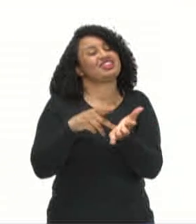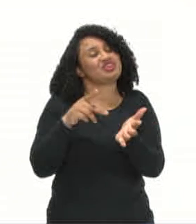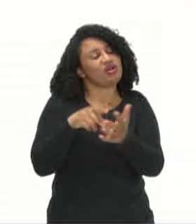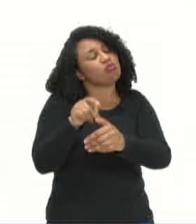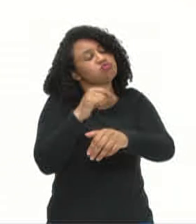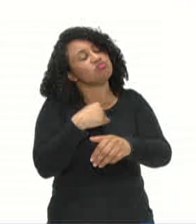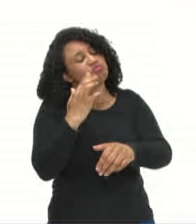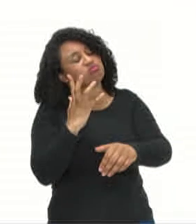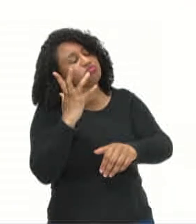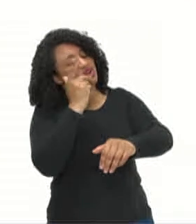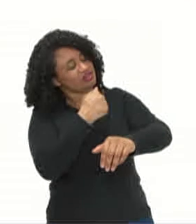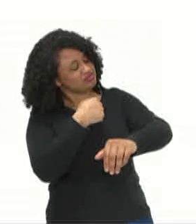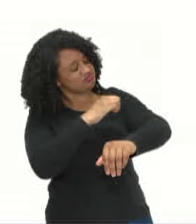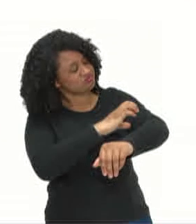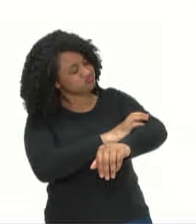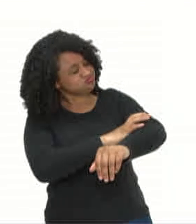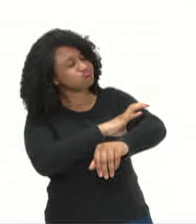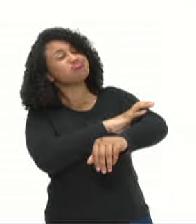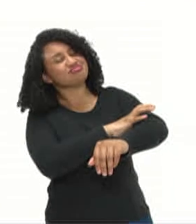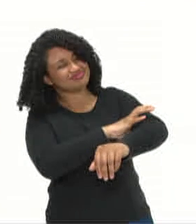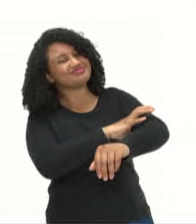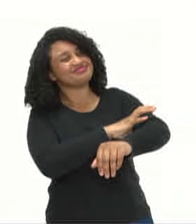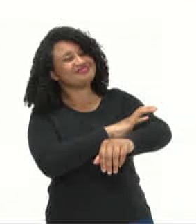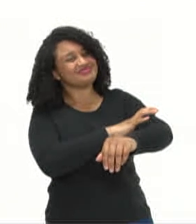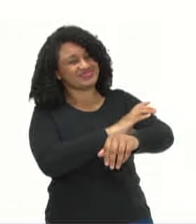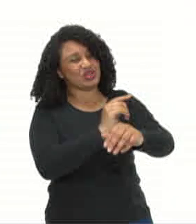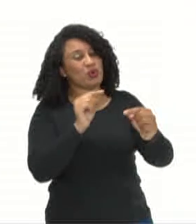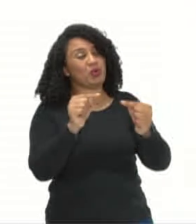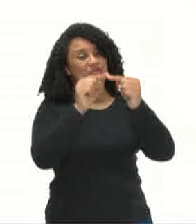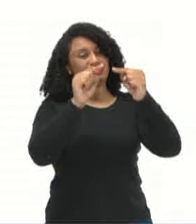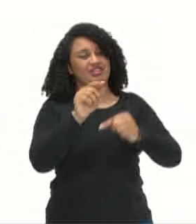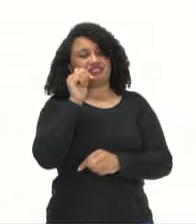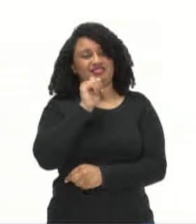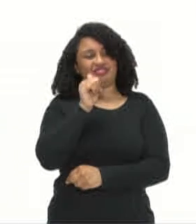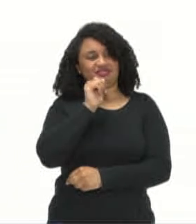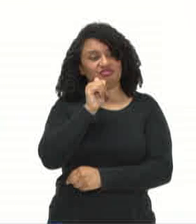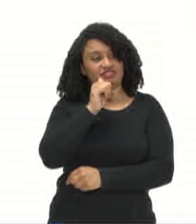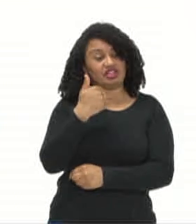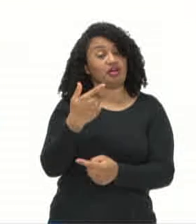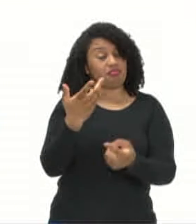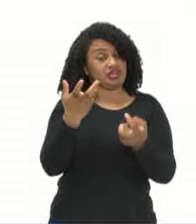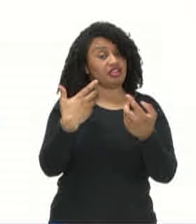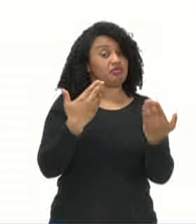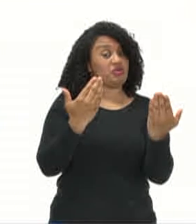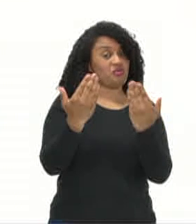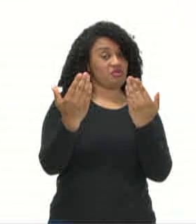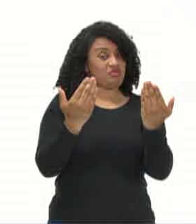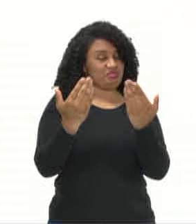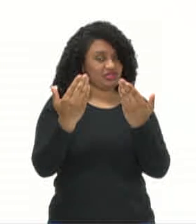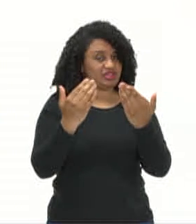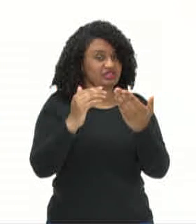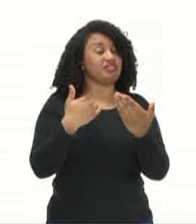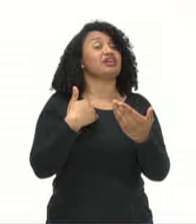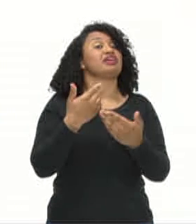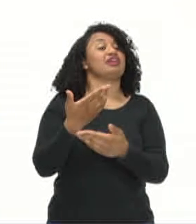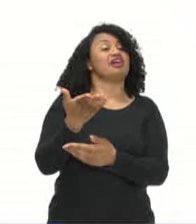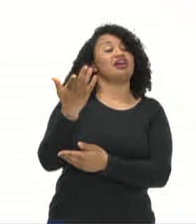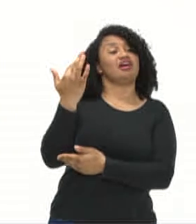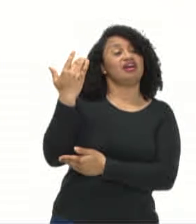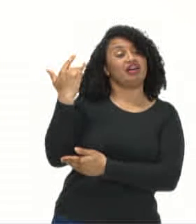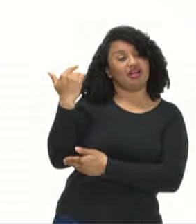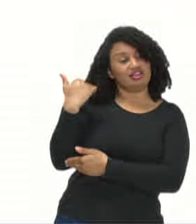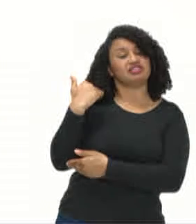eram belos, cheios, em harmonia com a dona. Olha, faz uma comparação. Que era